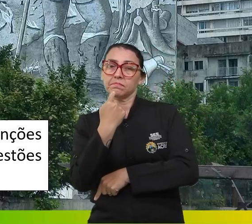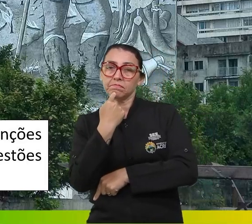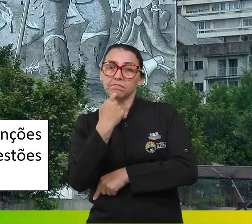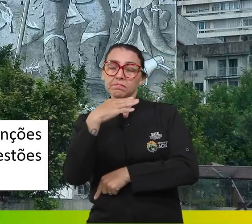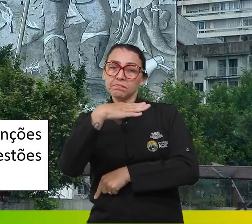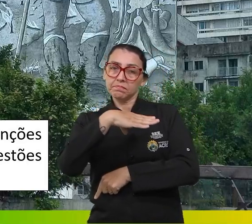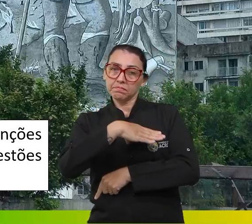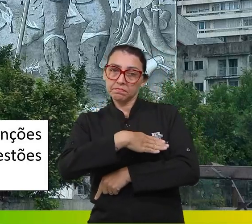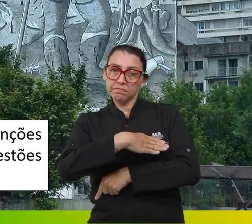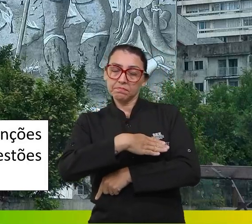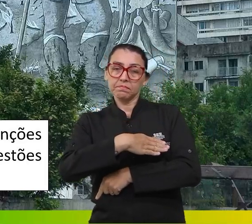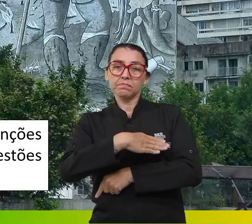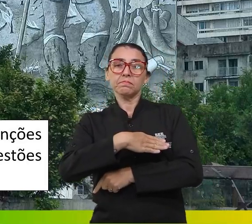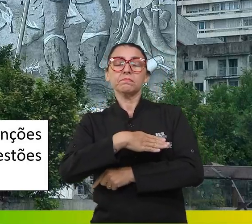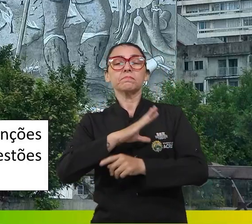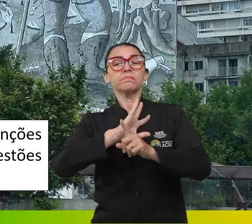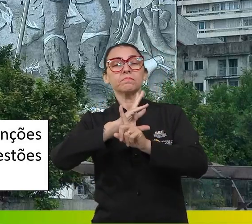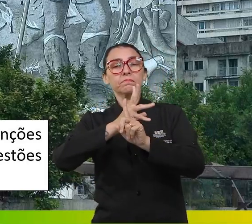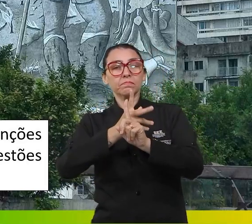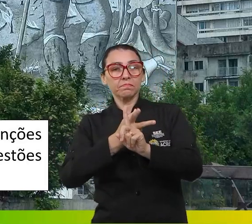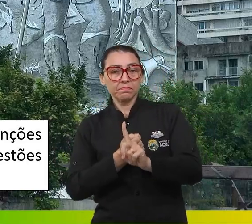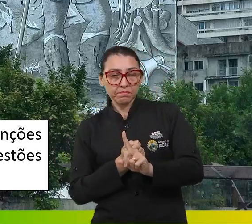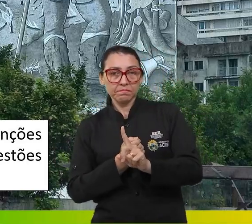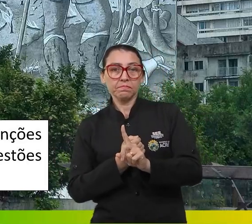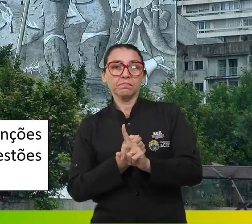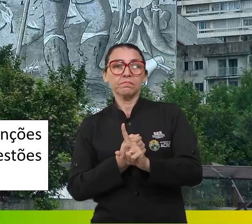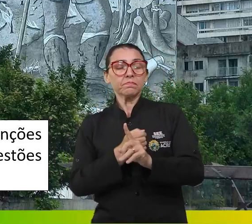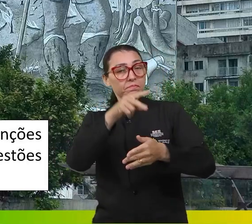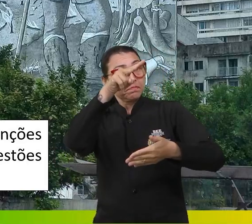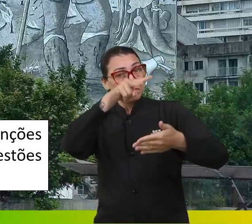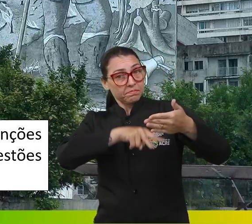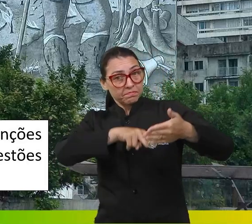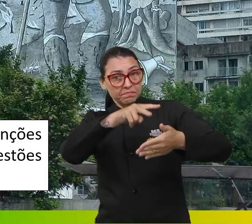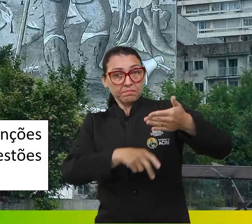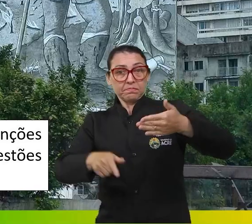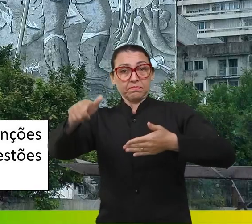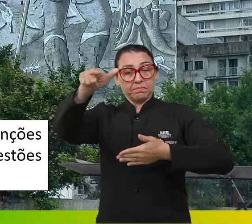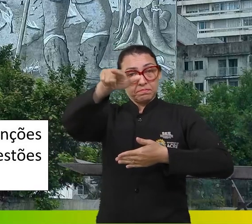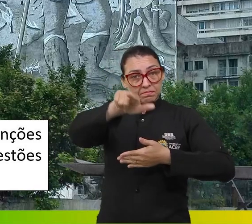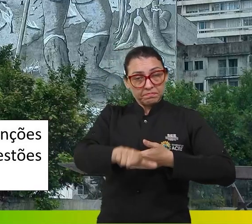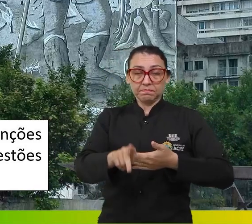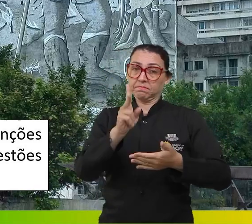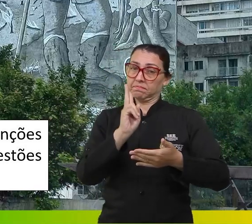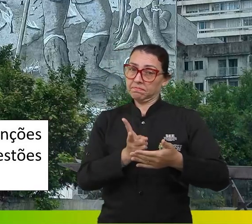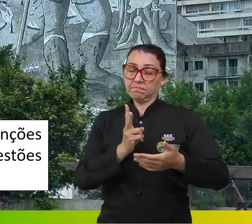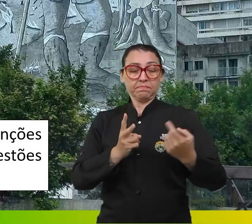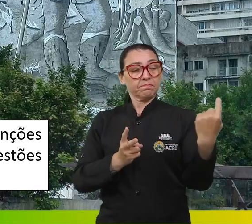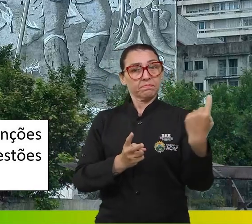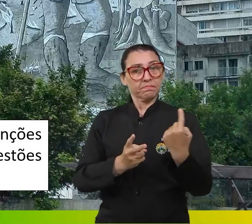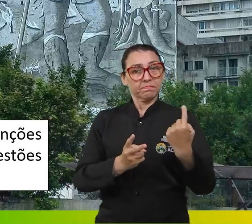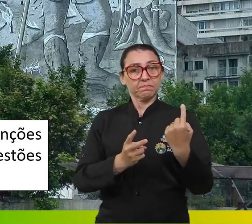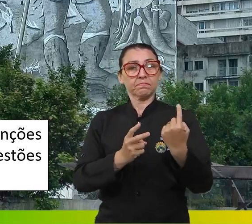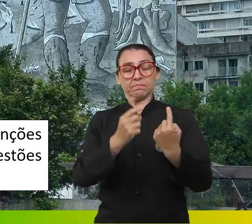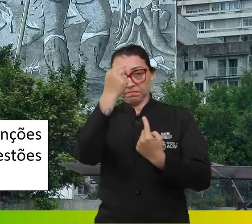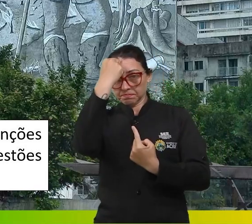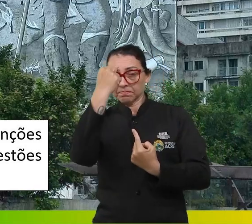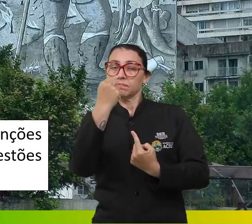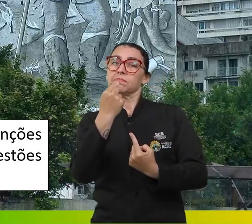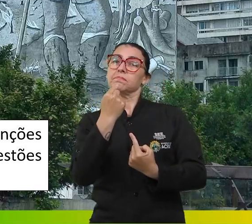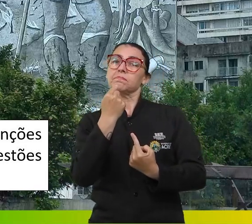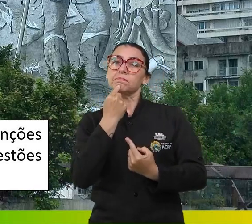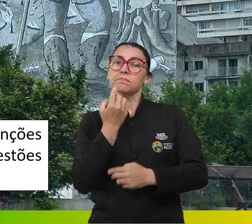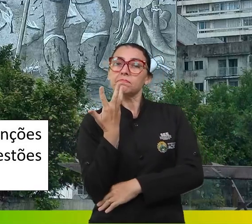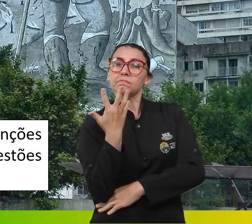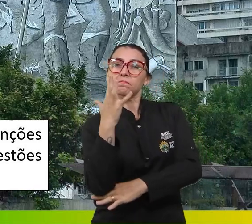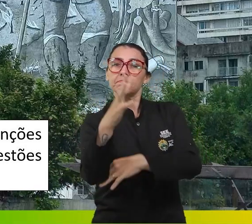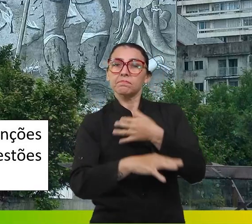urbana, na intervenção artística, uma releitura dessa obra do Portinari, que é o Brigadista da Floresta.